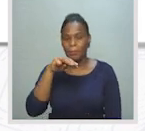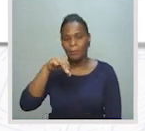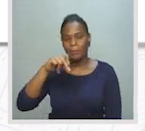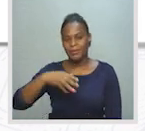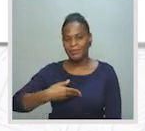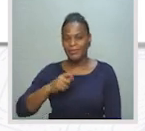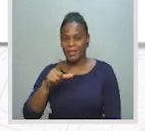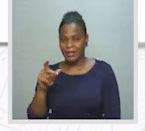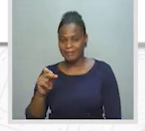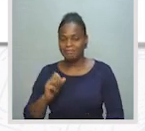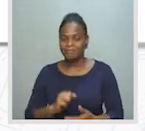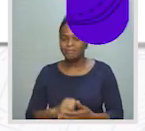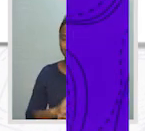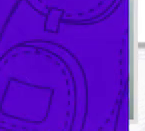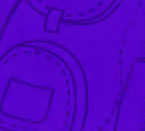Mandela.